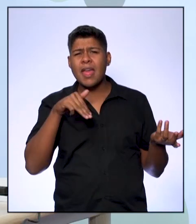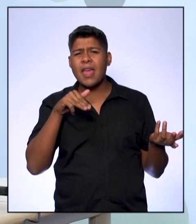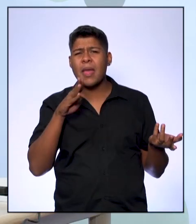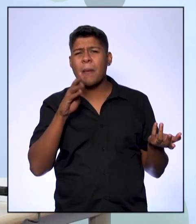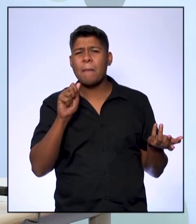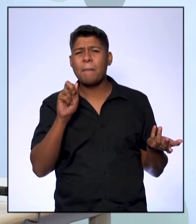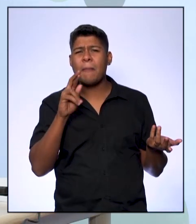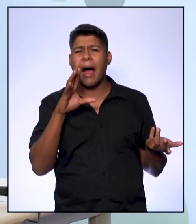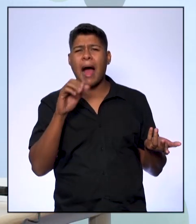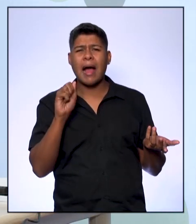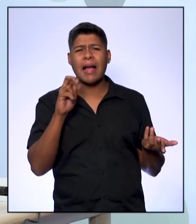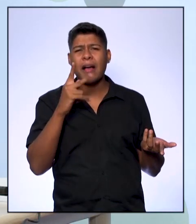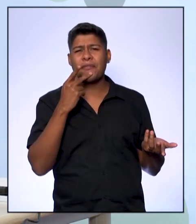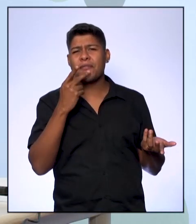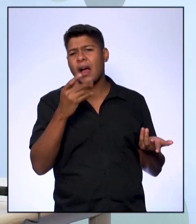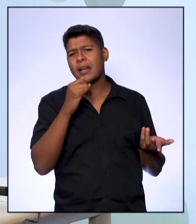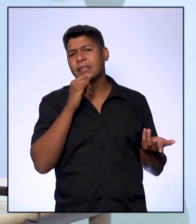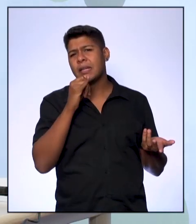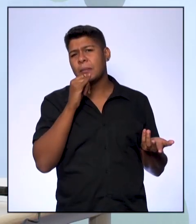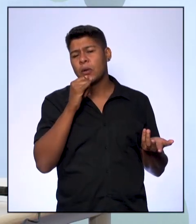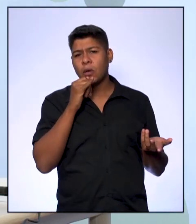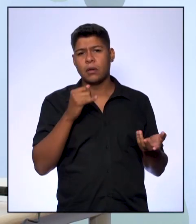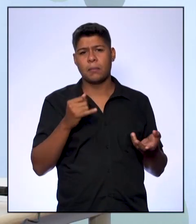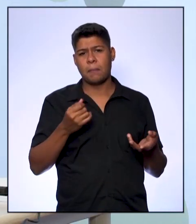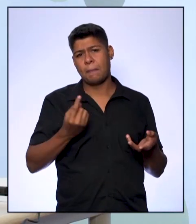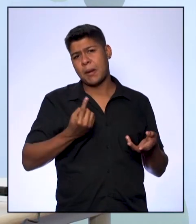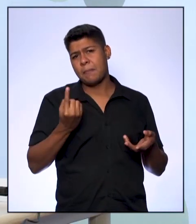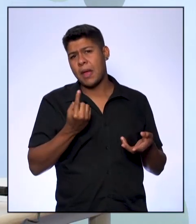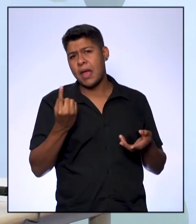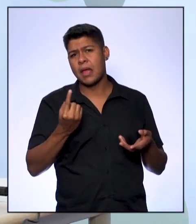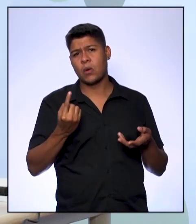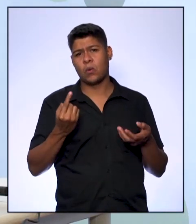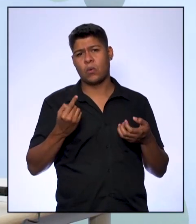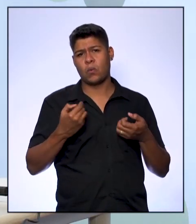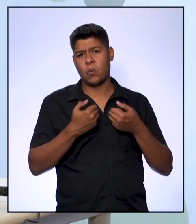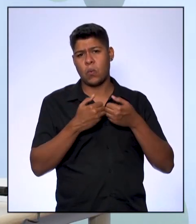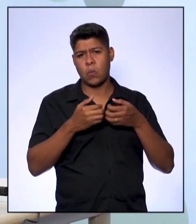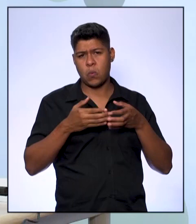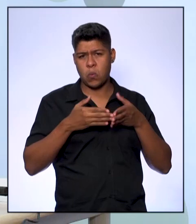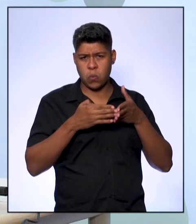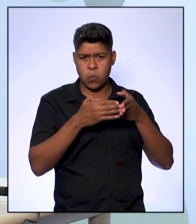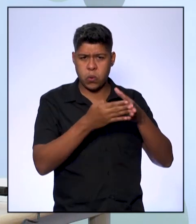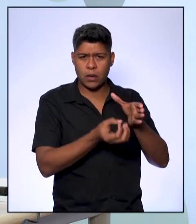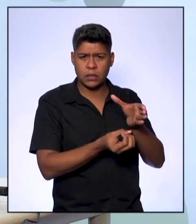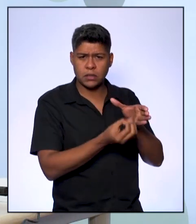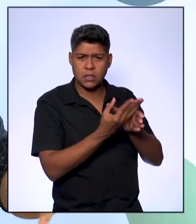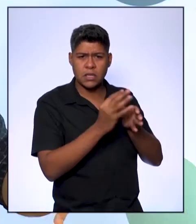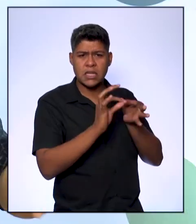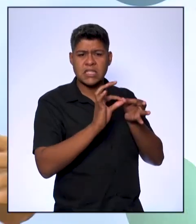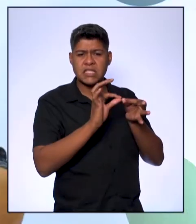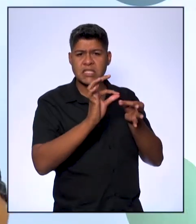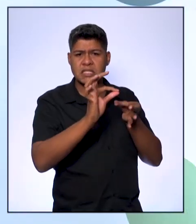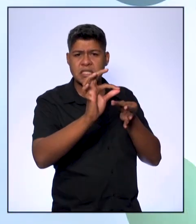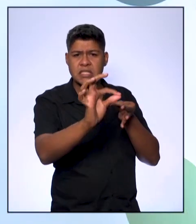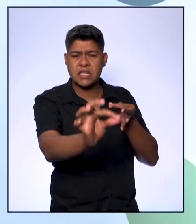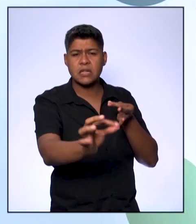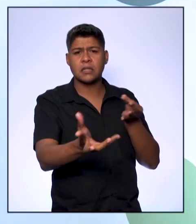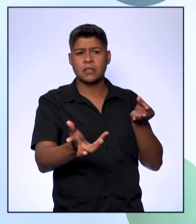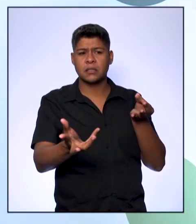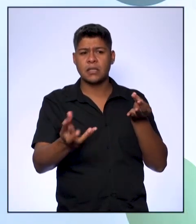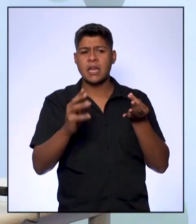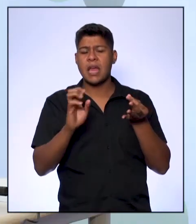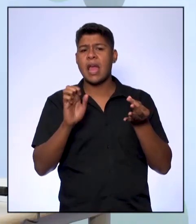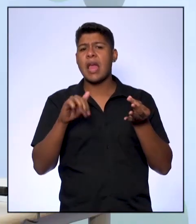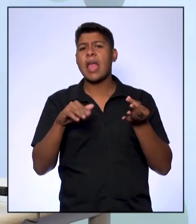a gente pode falar assim ah então foi um primeiro meio de transporte construído podemos dizer que são grandes tão longas distâncias